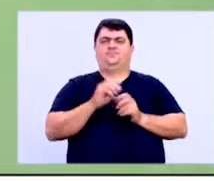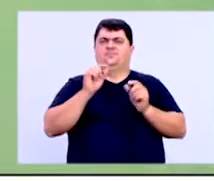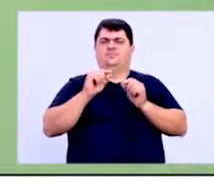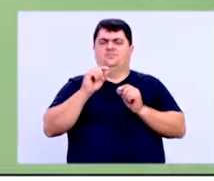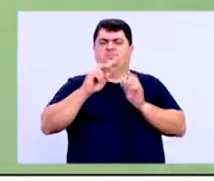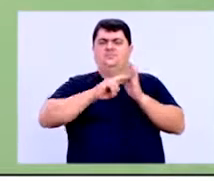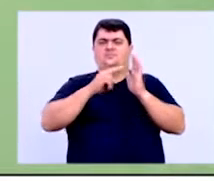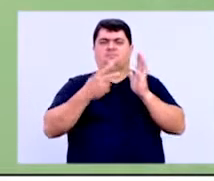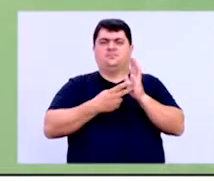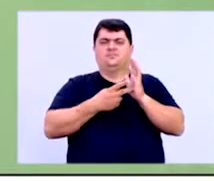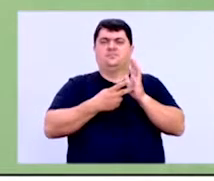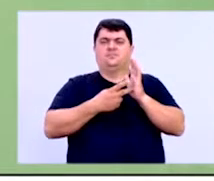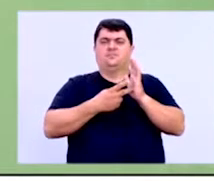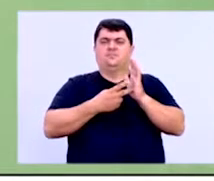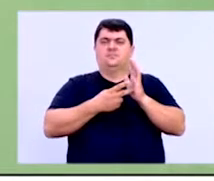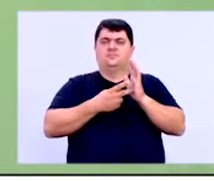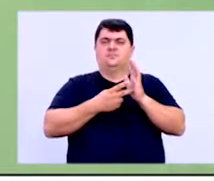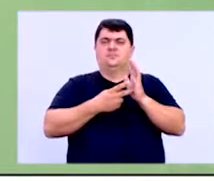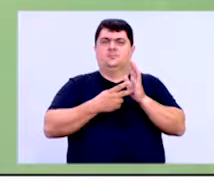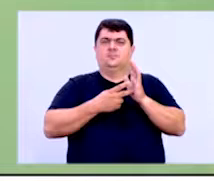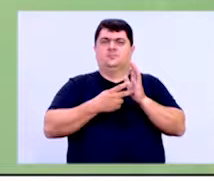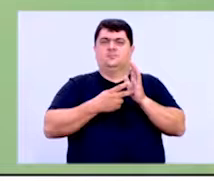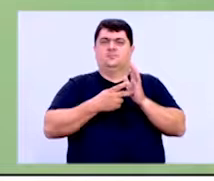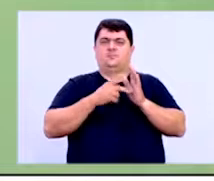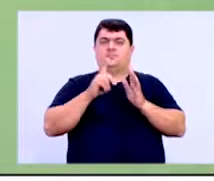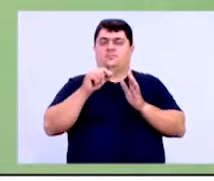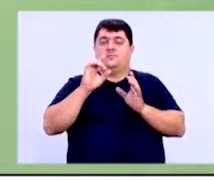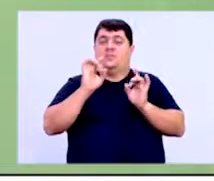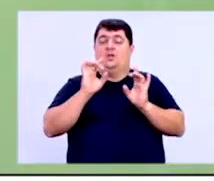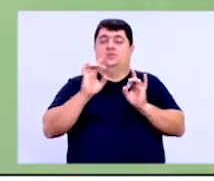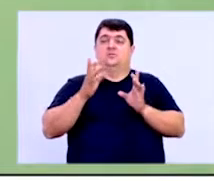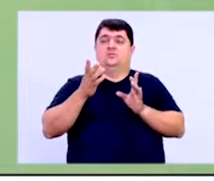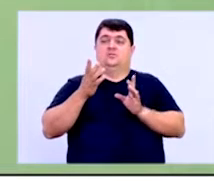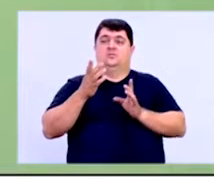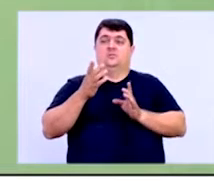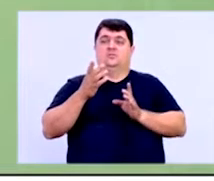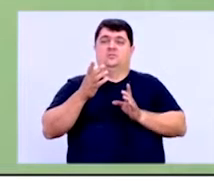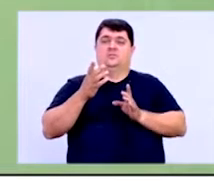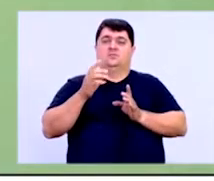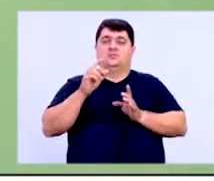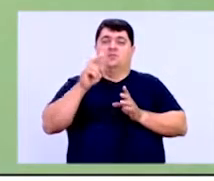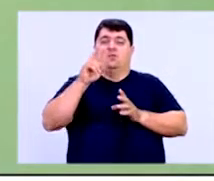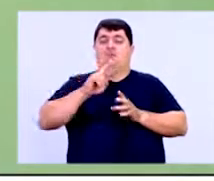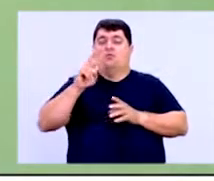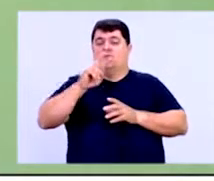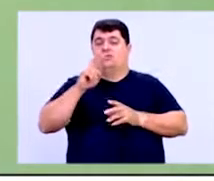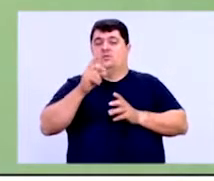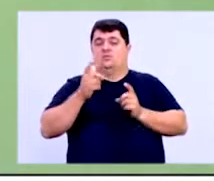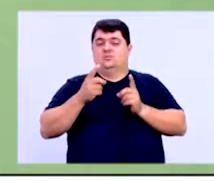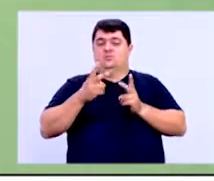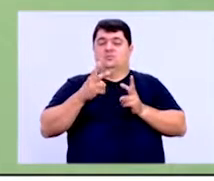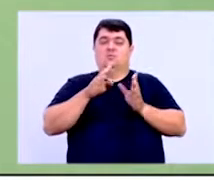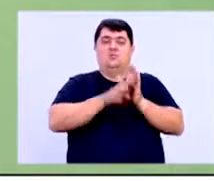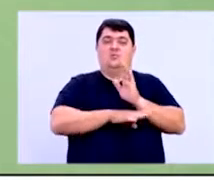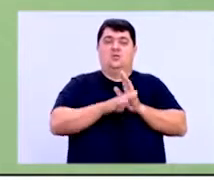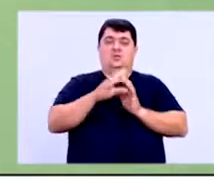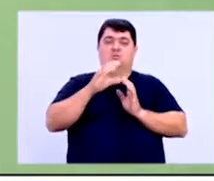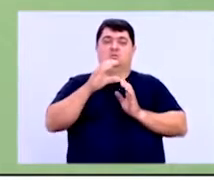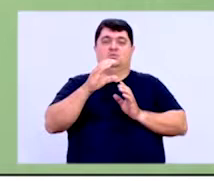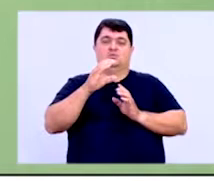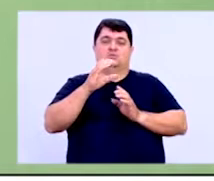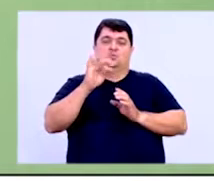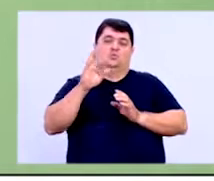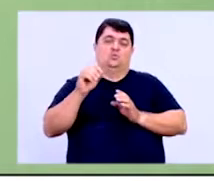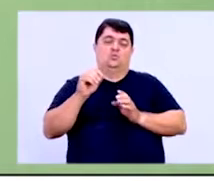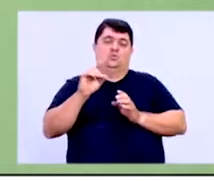margem de contribuição? Pô, professor, margem de contribuição nada mais nada menos é que o valor que eu vendi menos os custos, o que